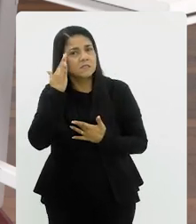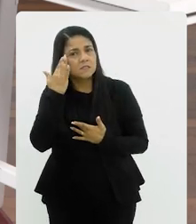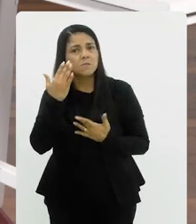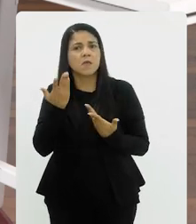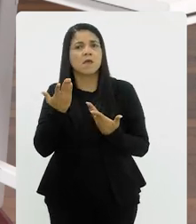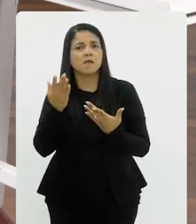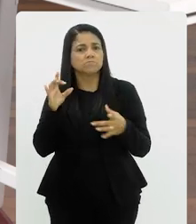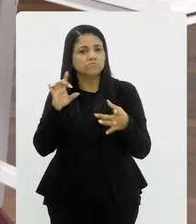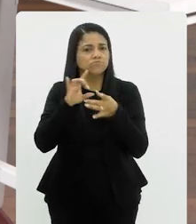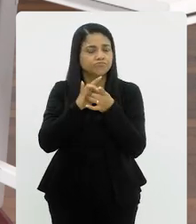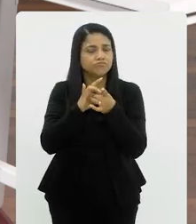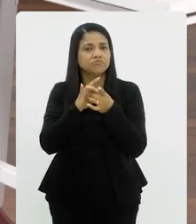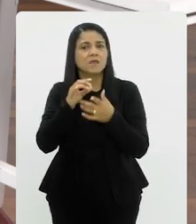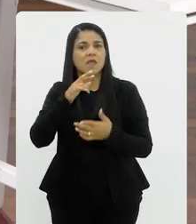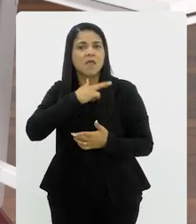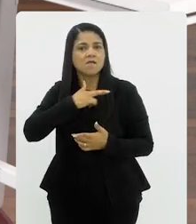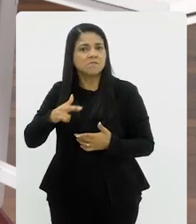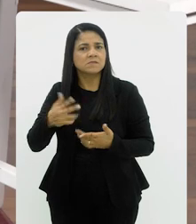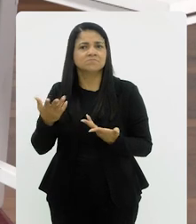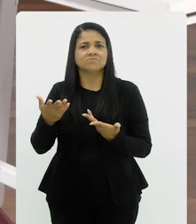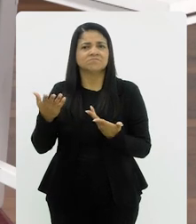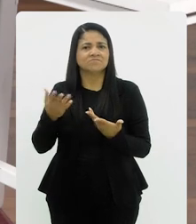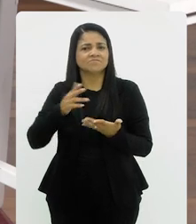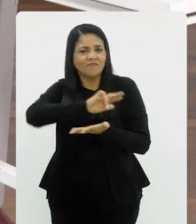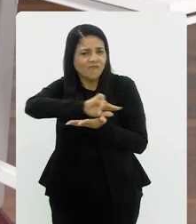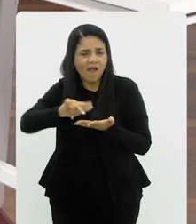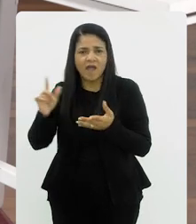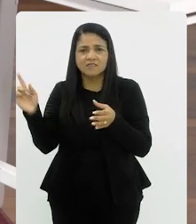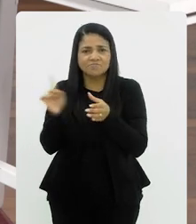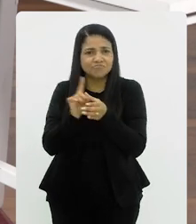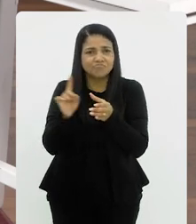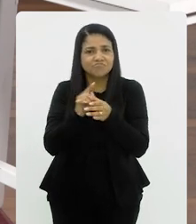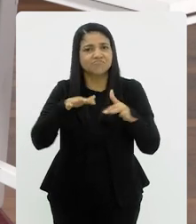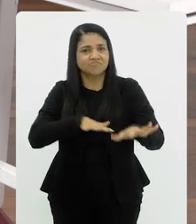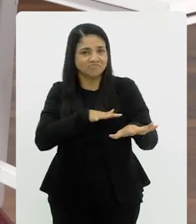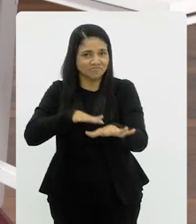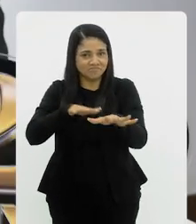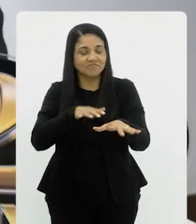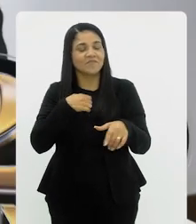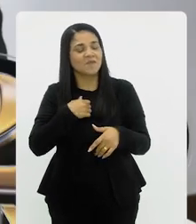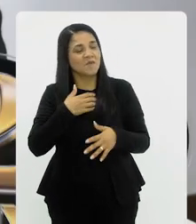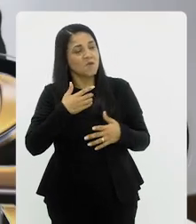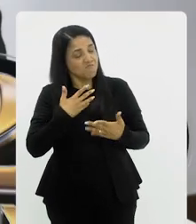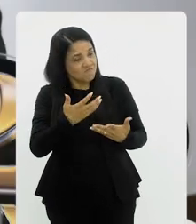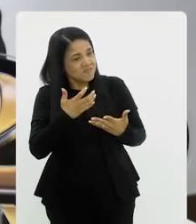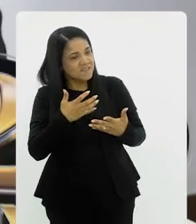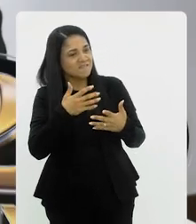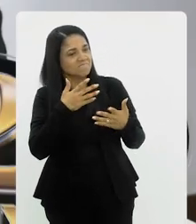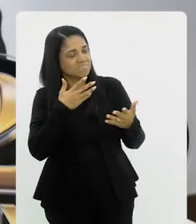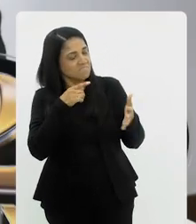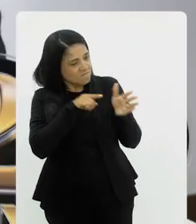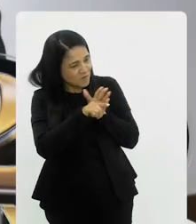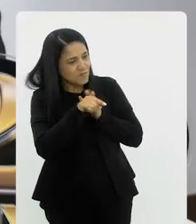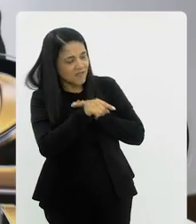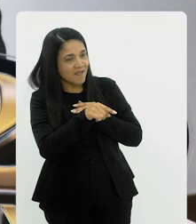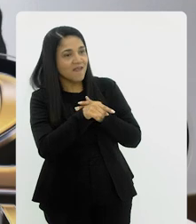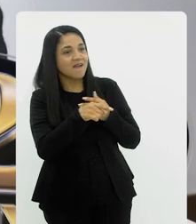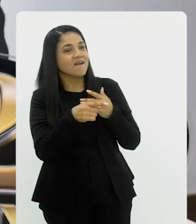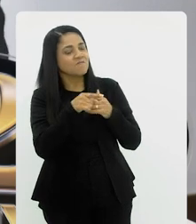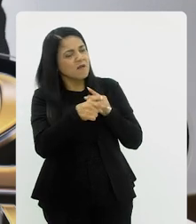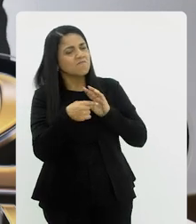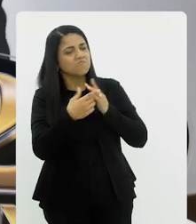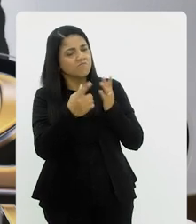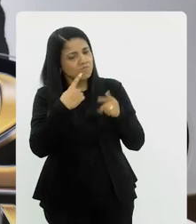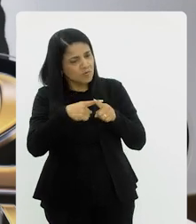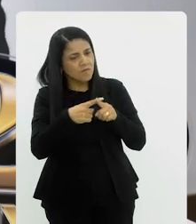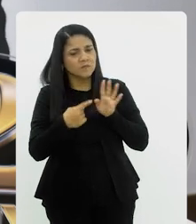entendimento, de entendimento de outras matrizes religiosas. Né? Legal isso. Eu fiz questão de puxar esse assunto com você,